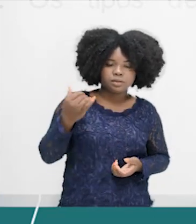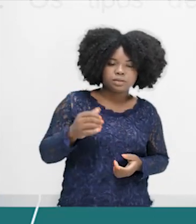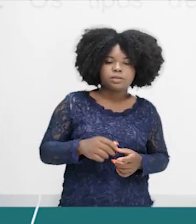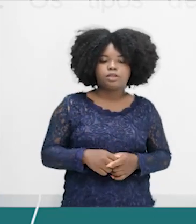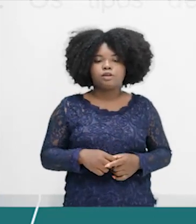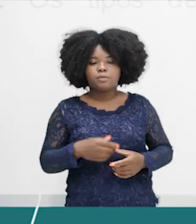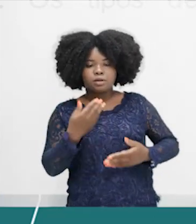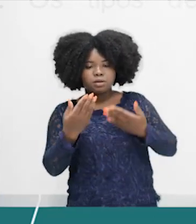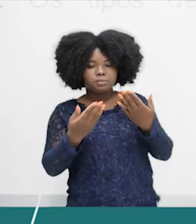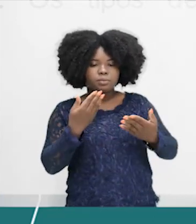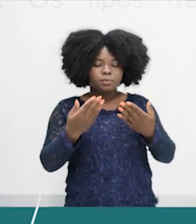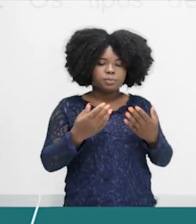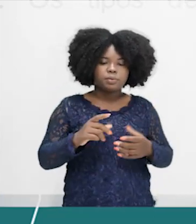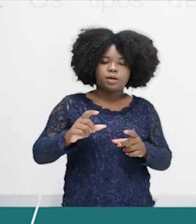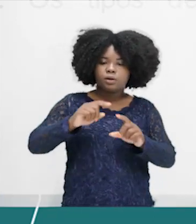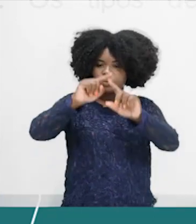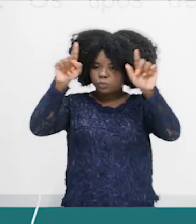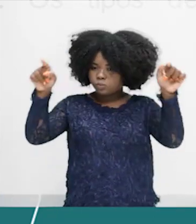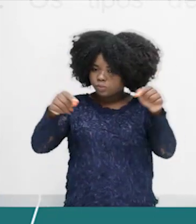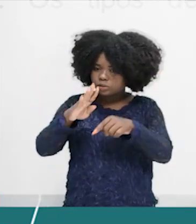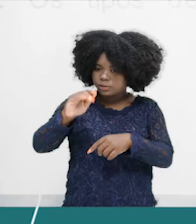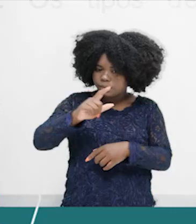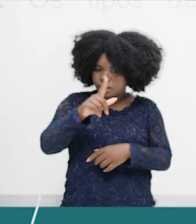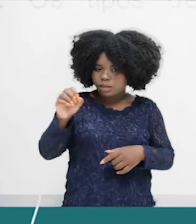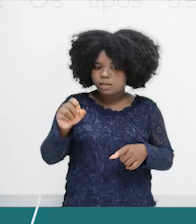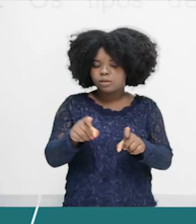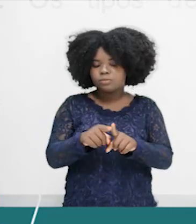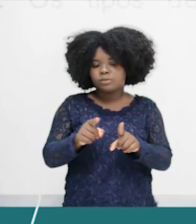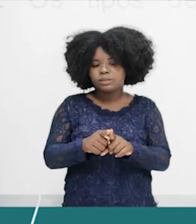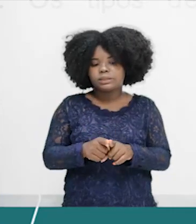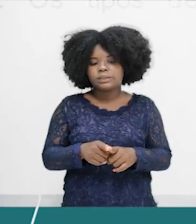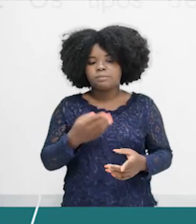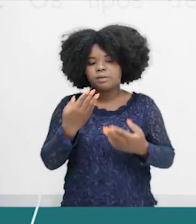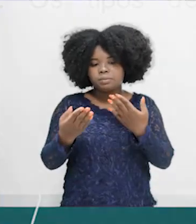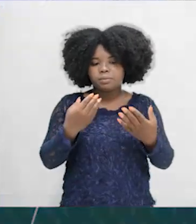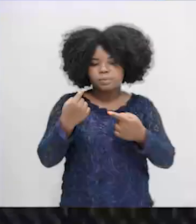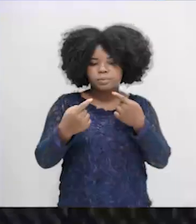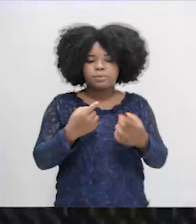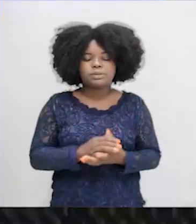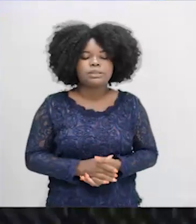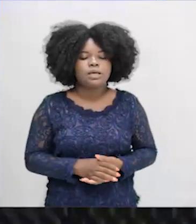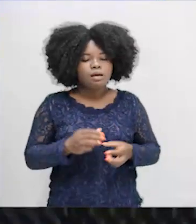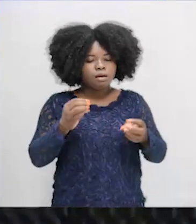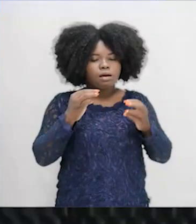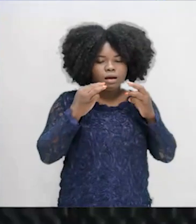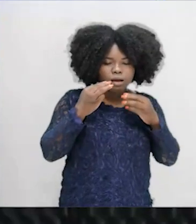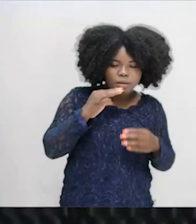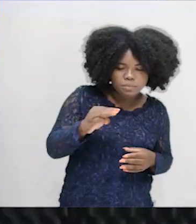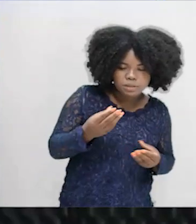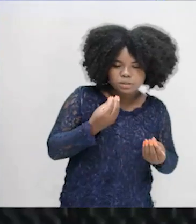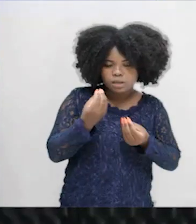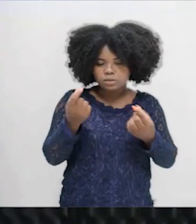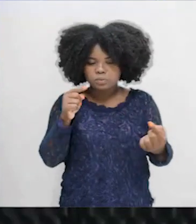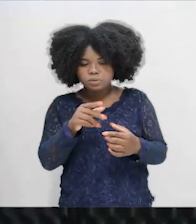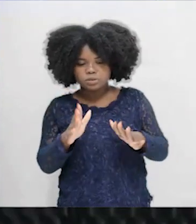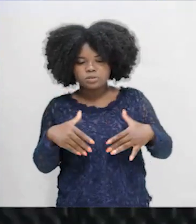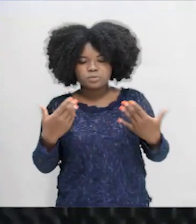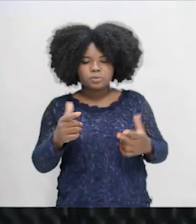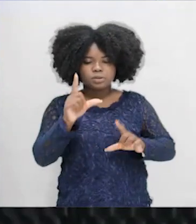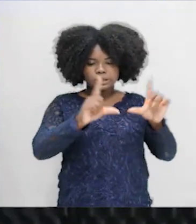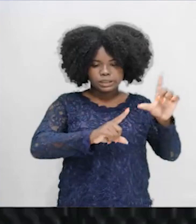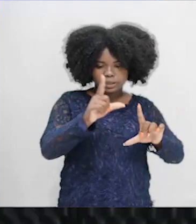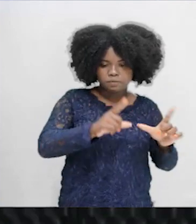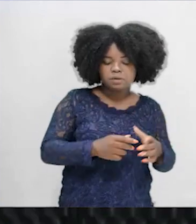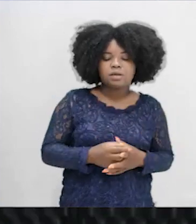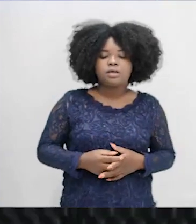aspecto dialógico, os balões, o diálogo, o sussurro, a mensagem de TV, o rádio, todos os elementos gráficos que são interessantes você conhecer numa